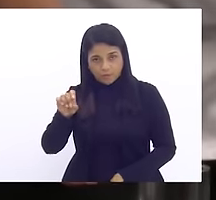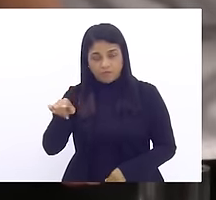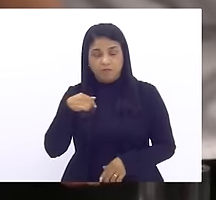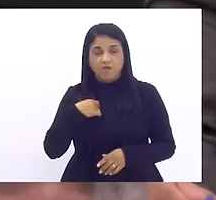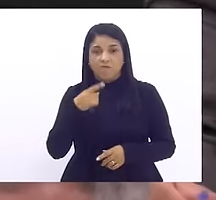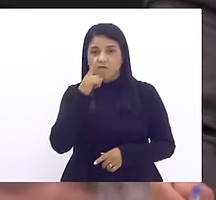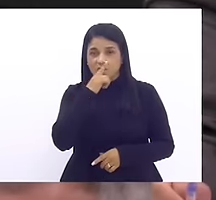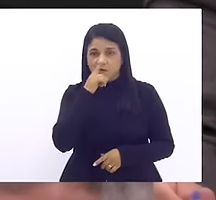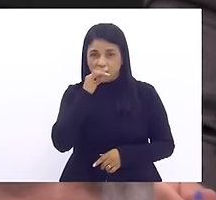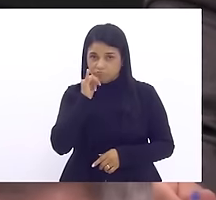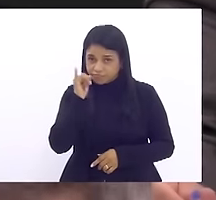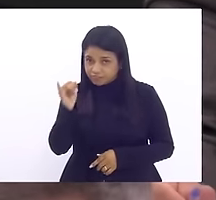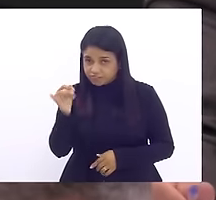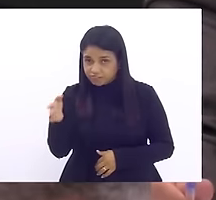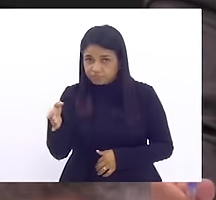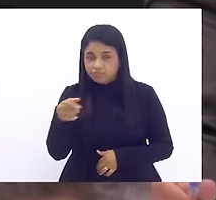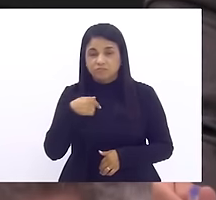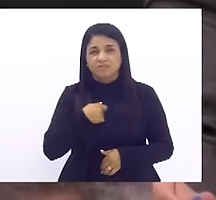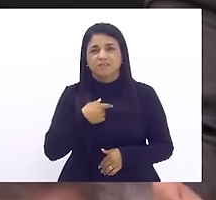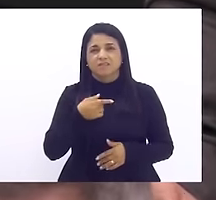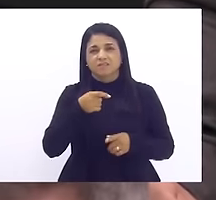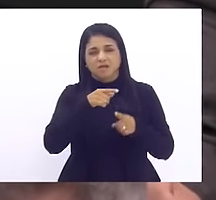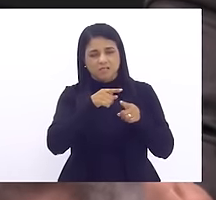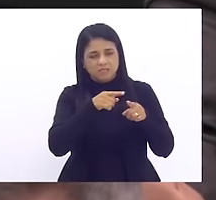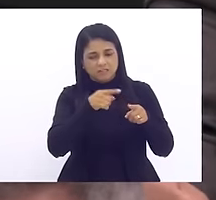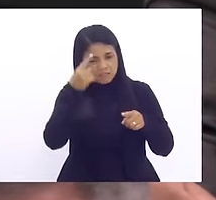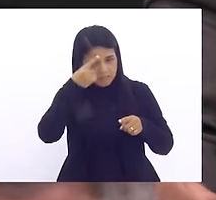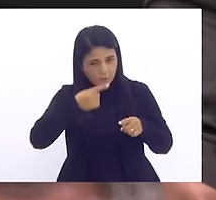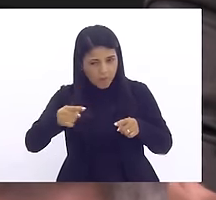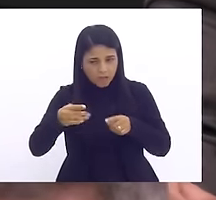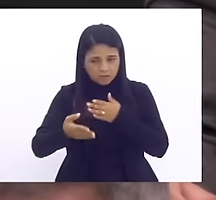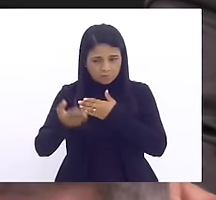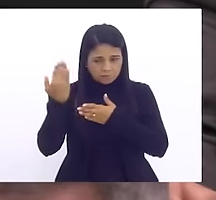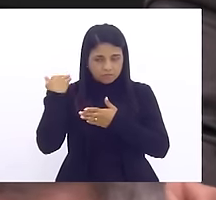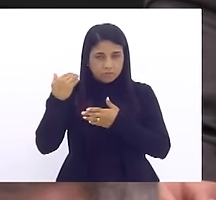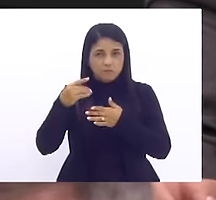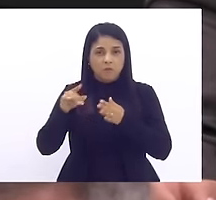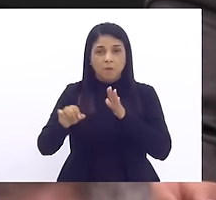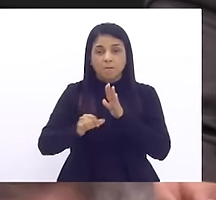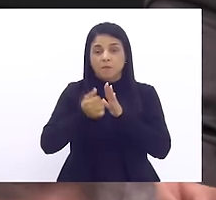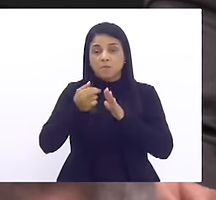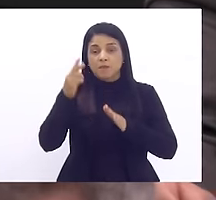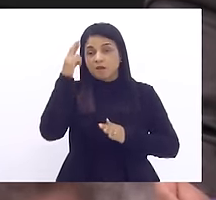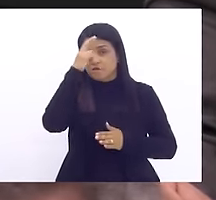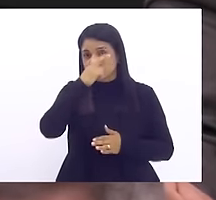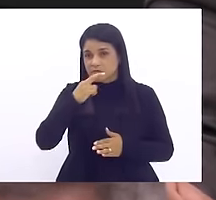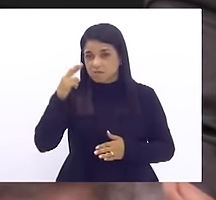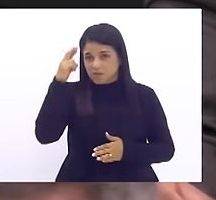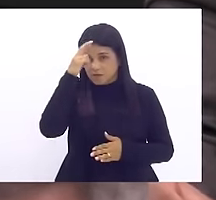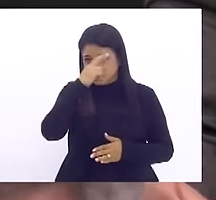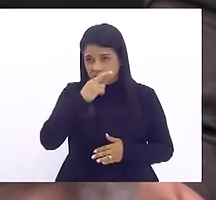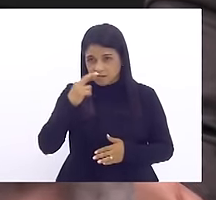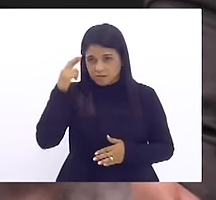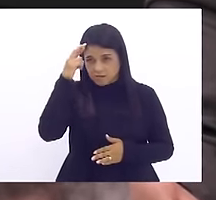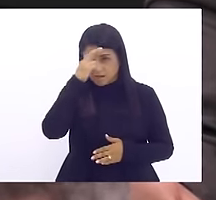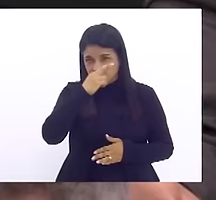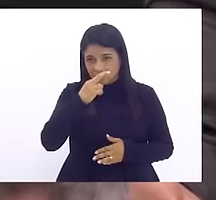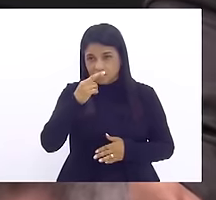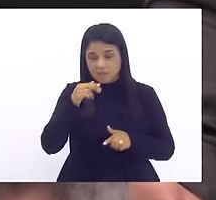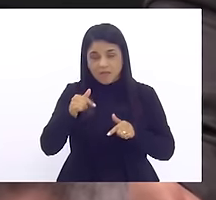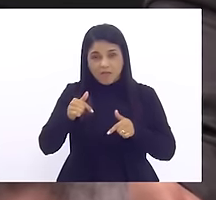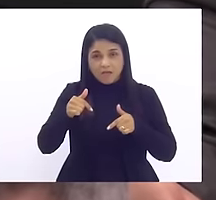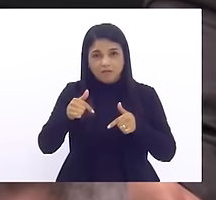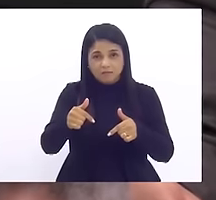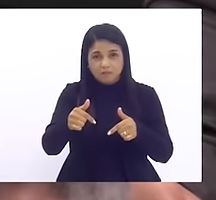Deputado nessa última semana eles fizeram a primeira ação de fiscalização porque a ações